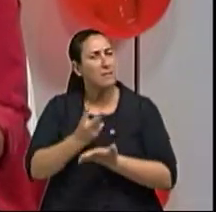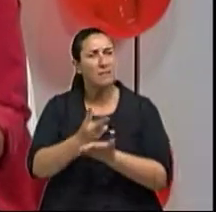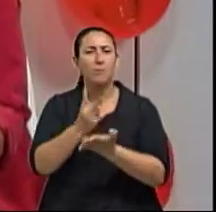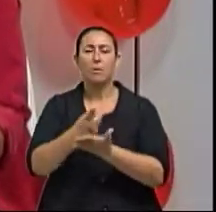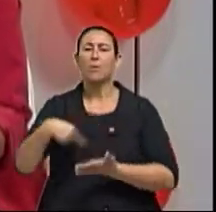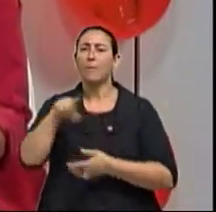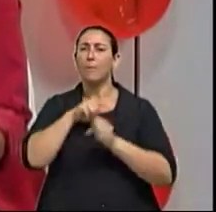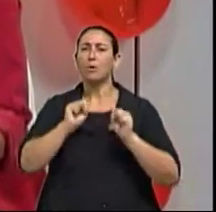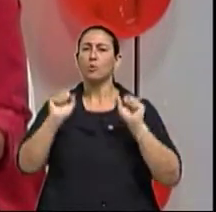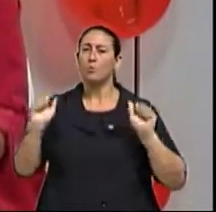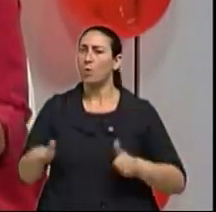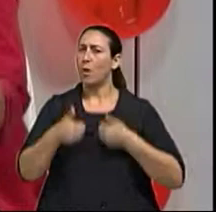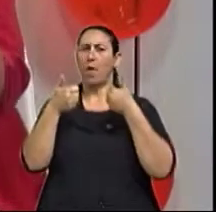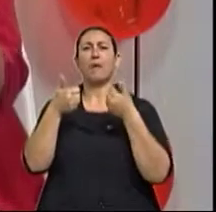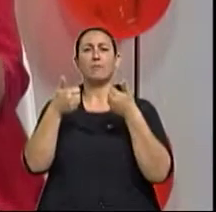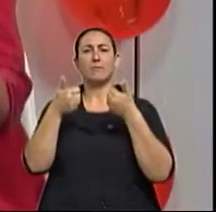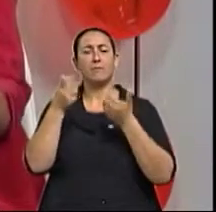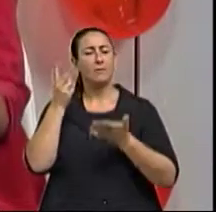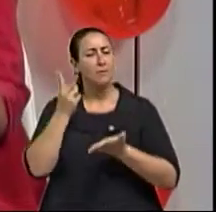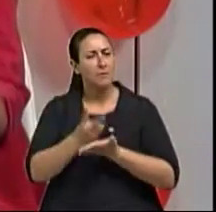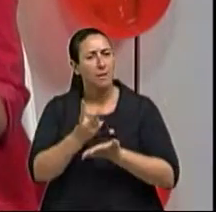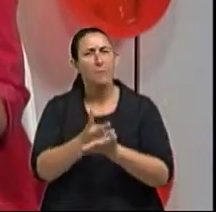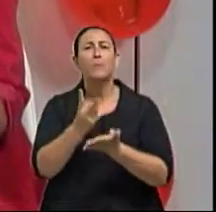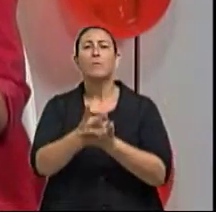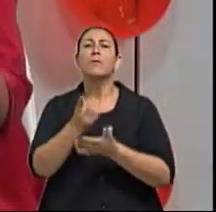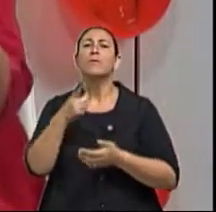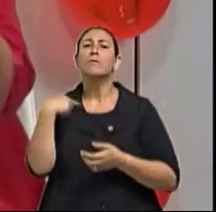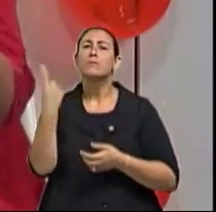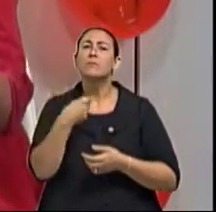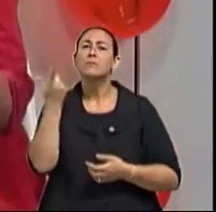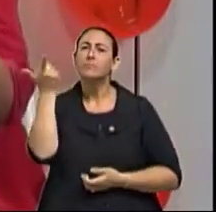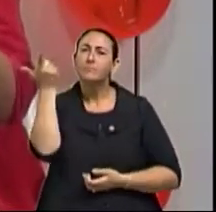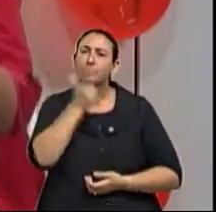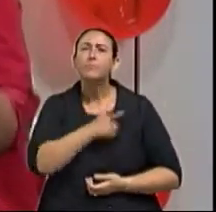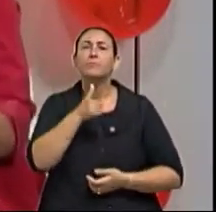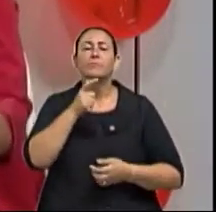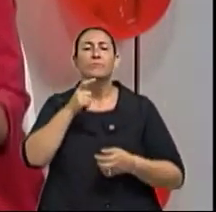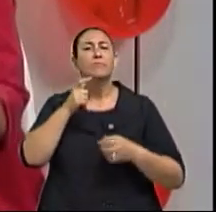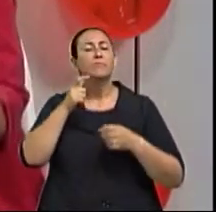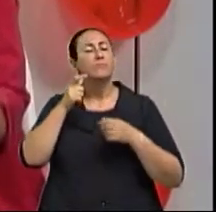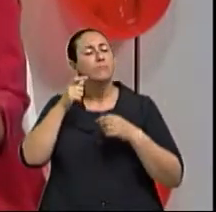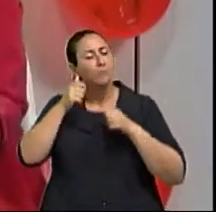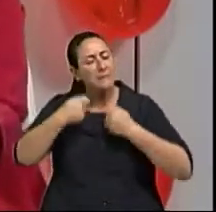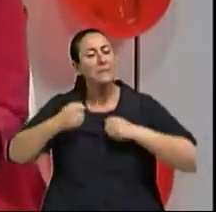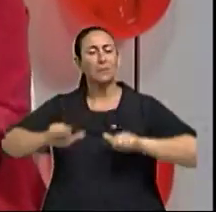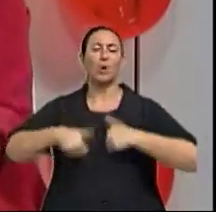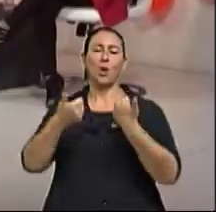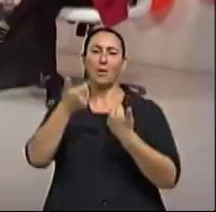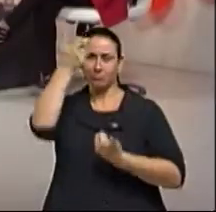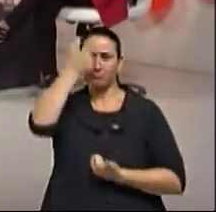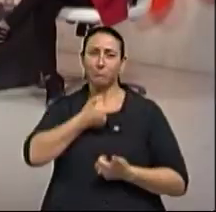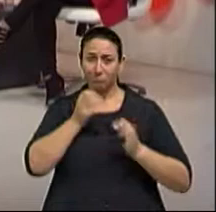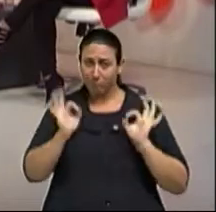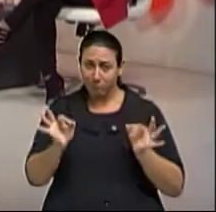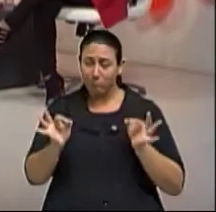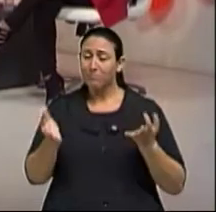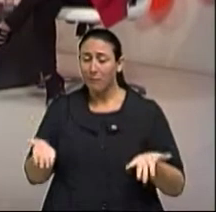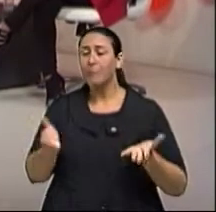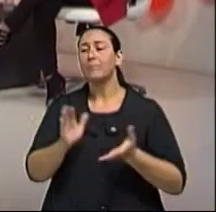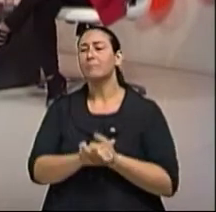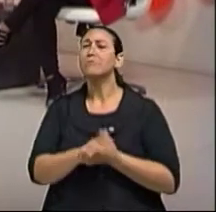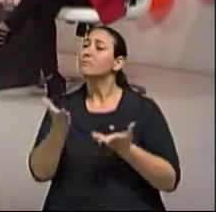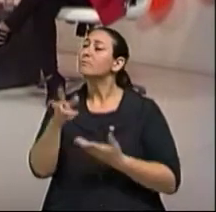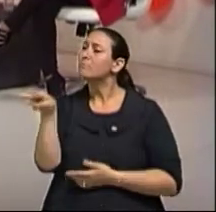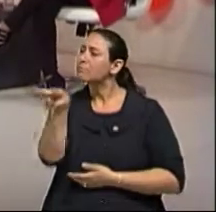pode melhorar um pouquinho. Sempre. Até aquela hora, quando a gente for para a luz. A gente tem que melhorar um pouquinho. Não é isso? Bom, a